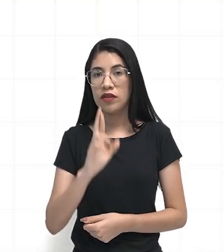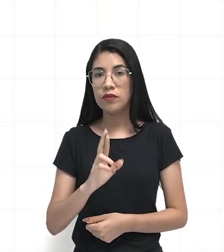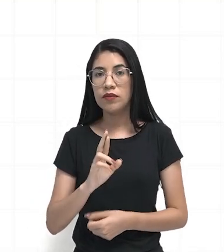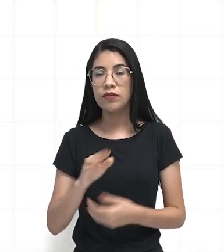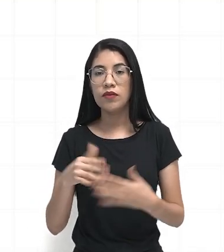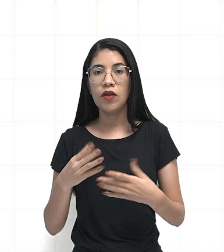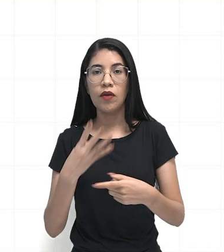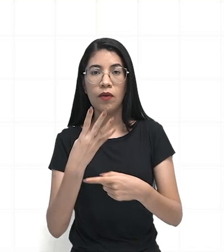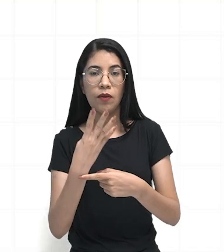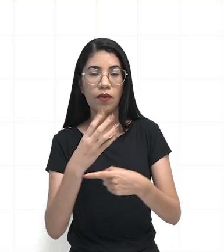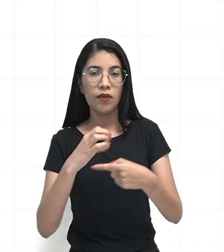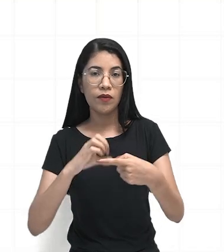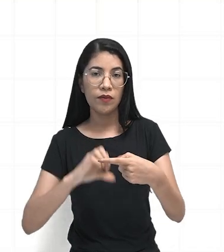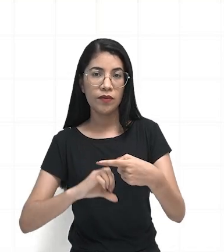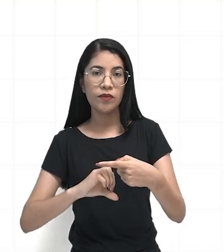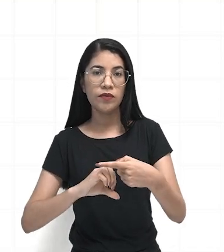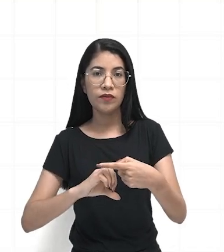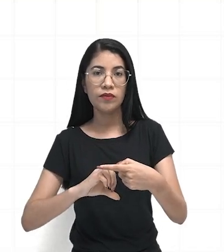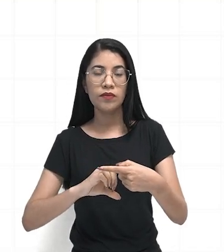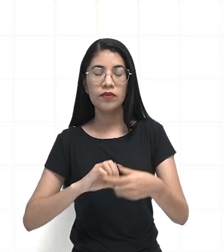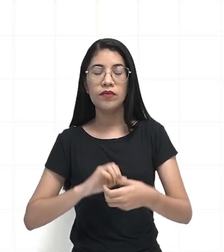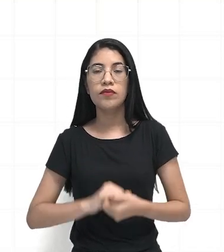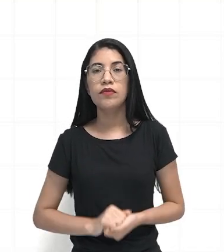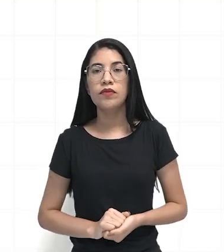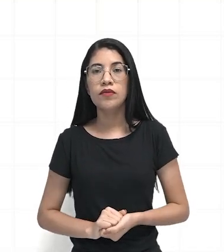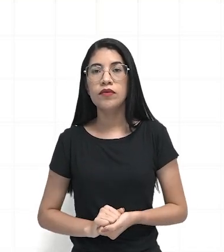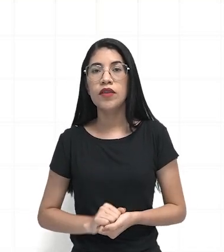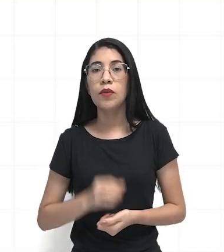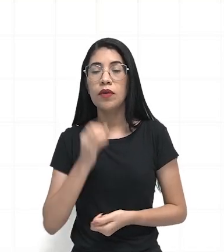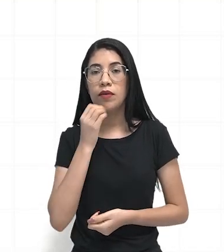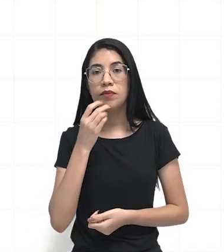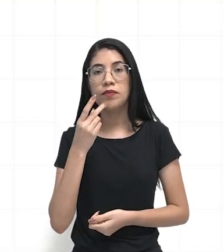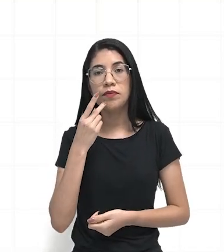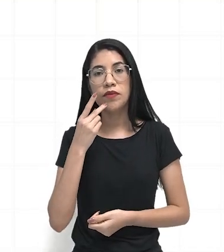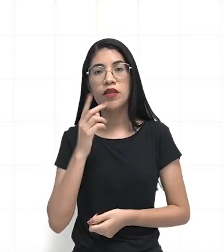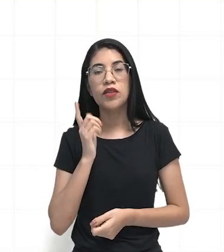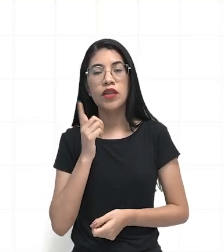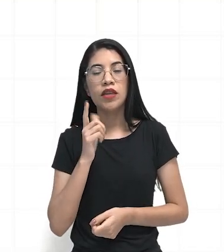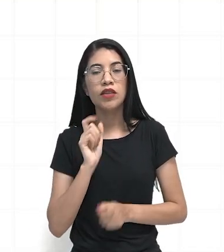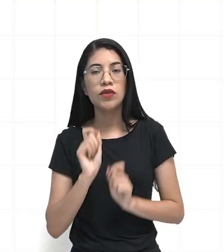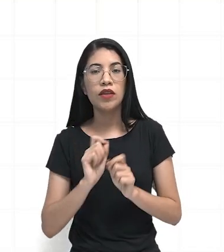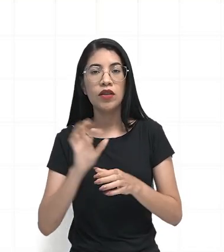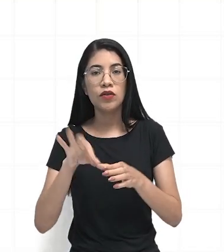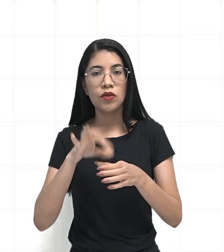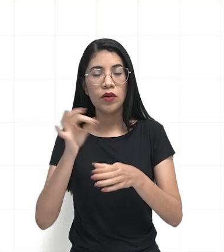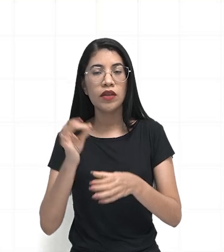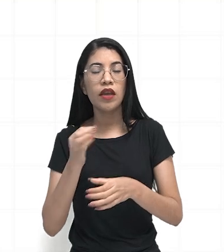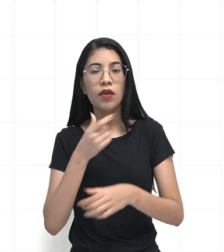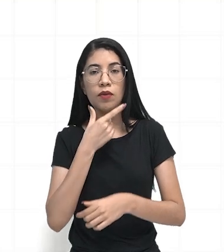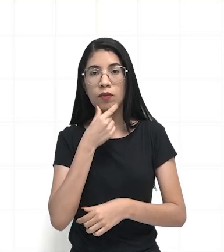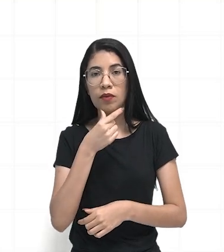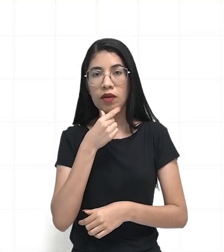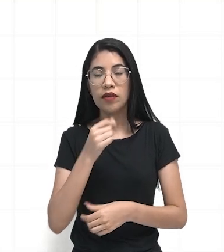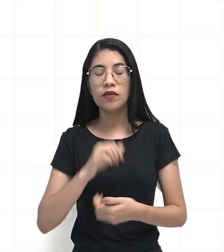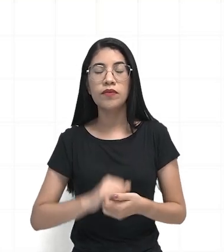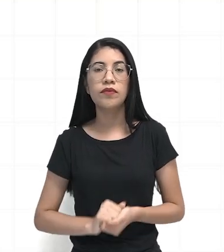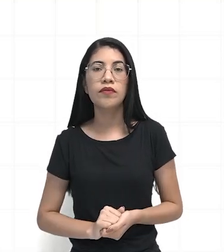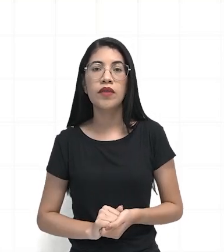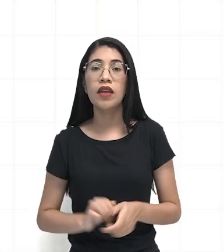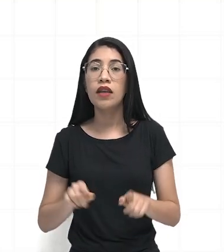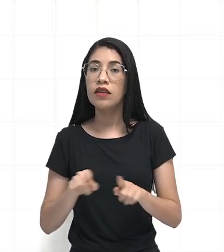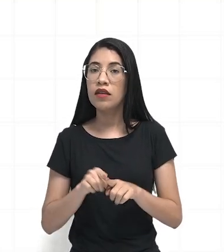resultado, 4 sobre 9, tá? Essa é a probabilidade. Da mesma forma, eu